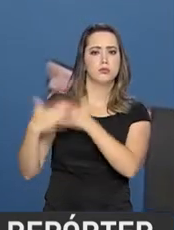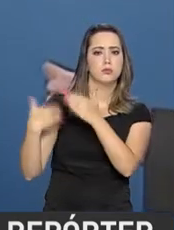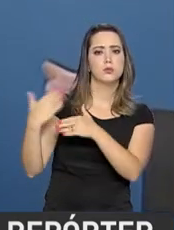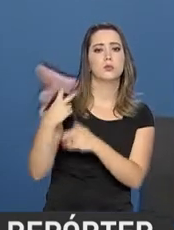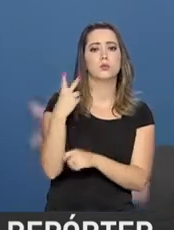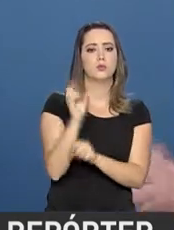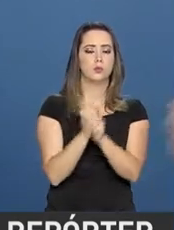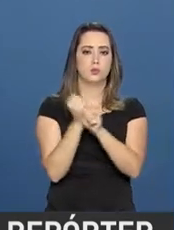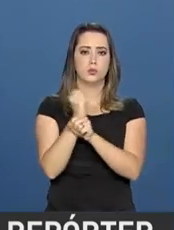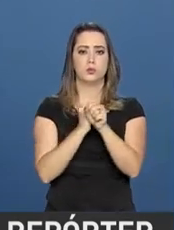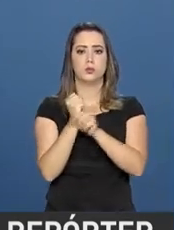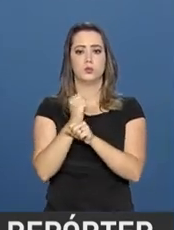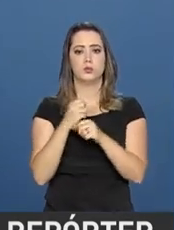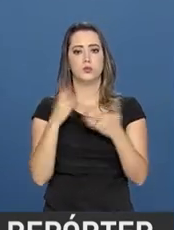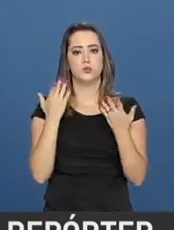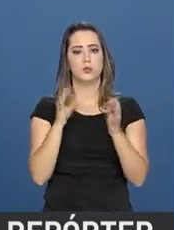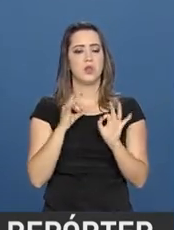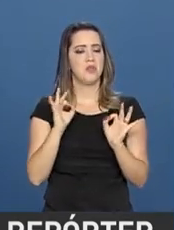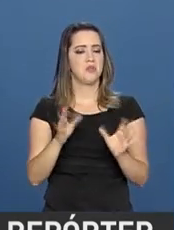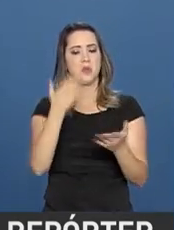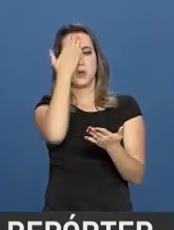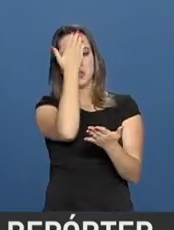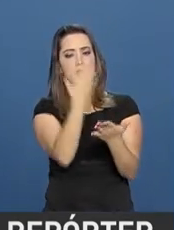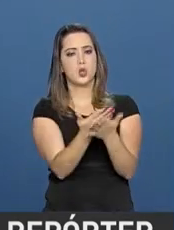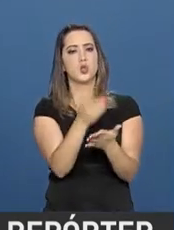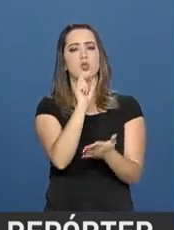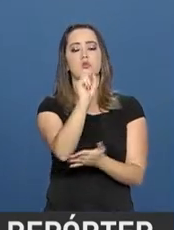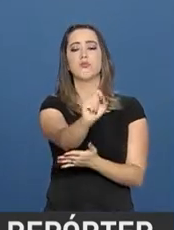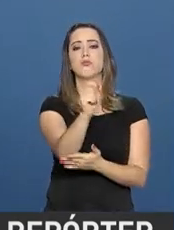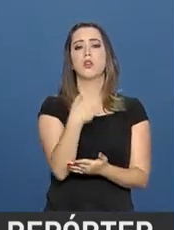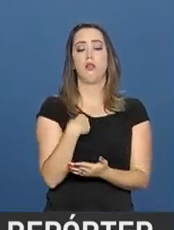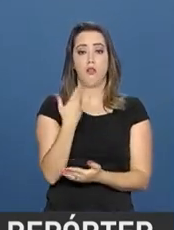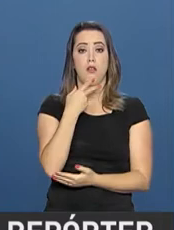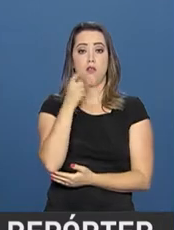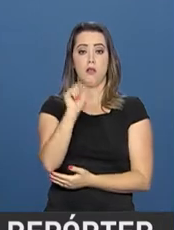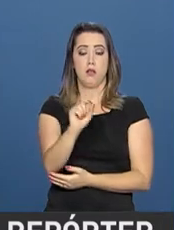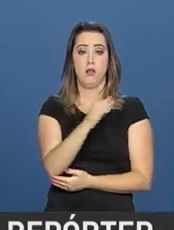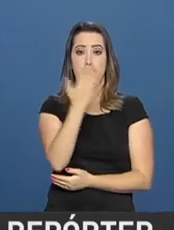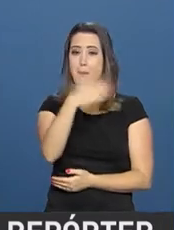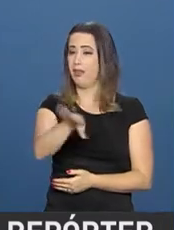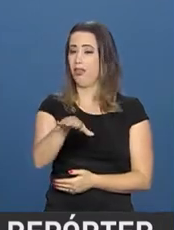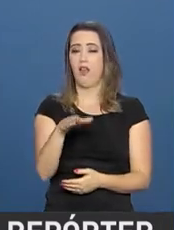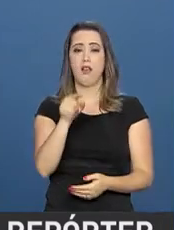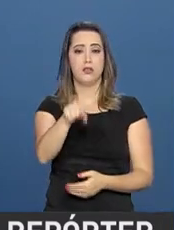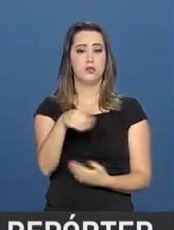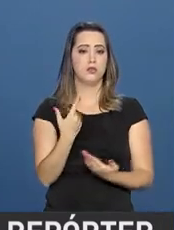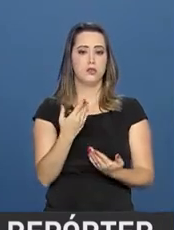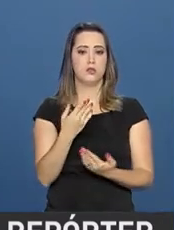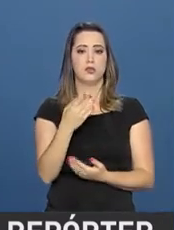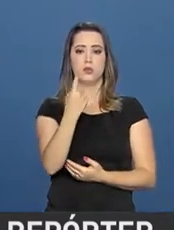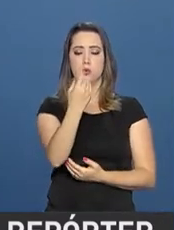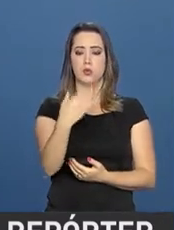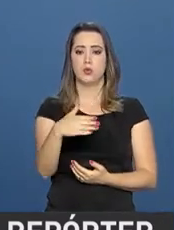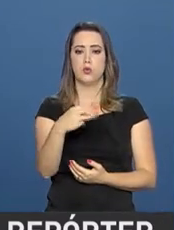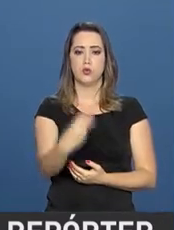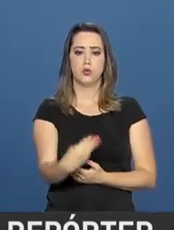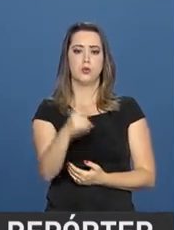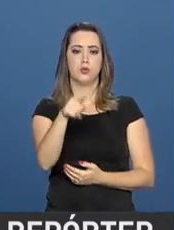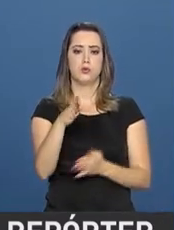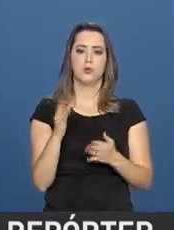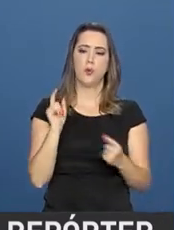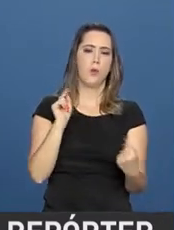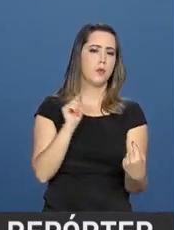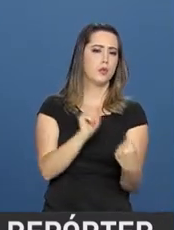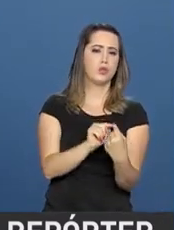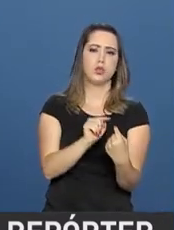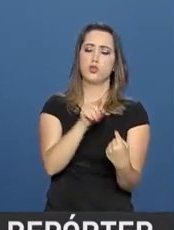nesses dois anos, tenho absoluta convicção. Eu quero que pelo menos metade desse um terço seja